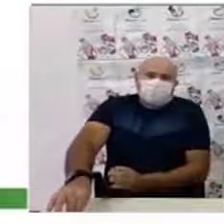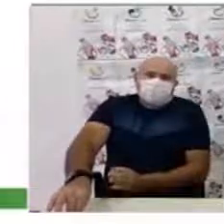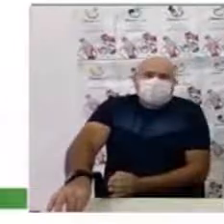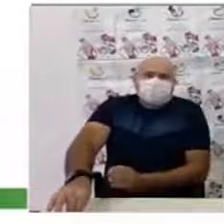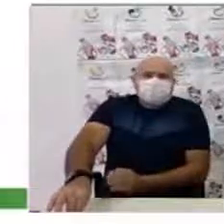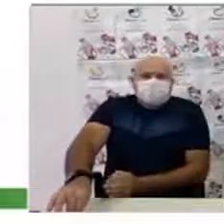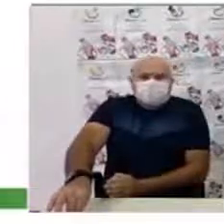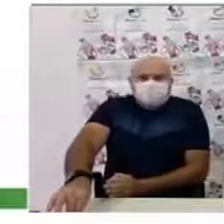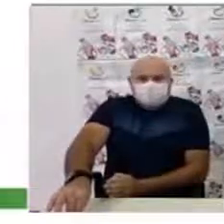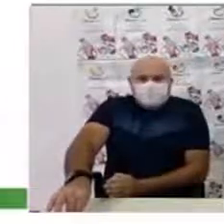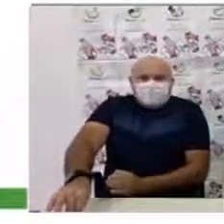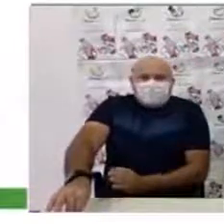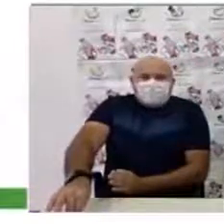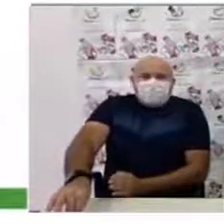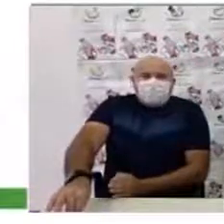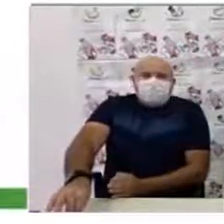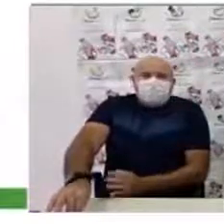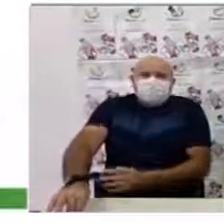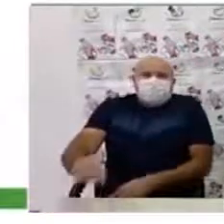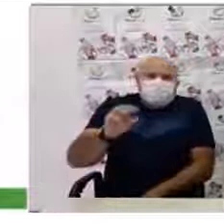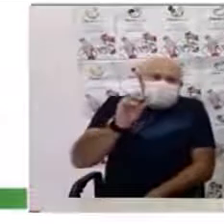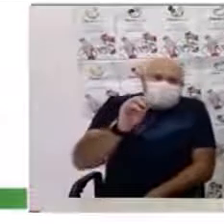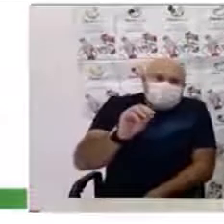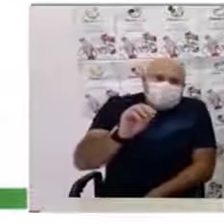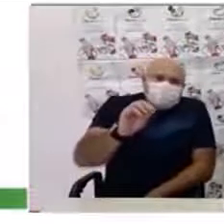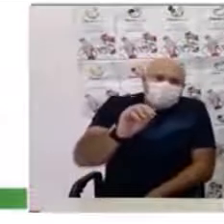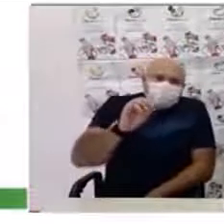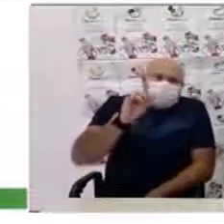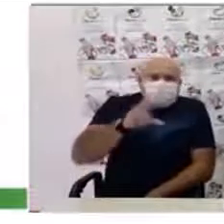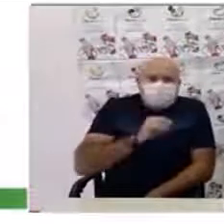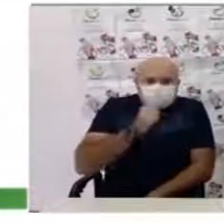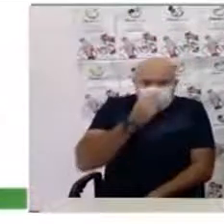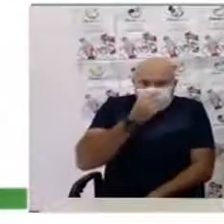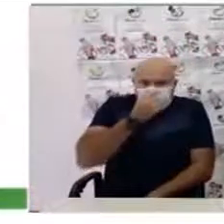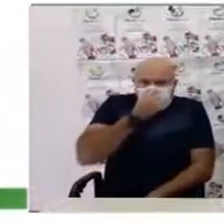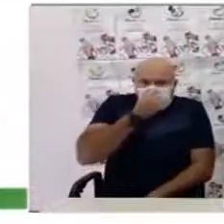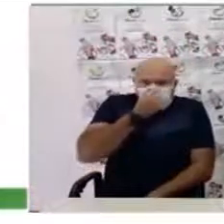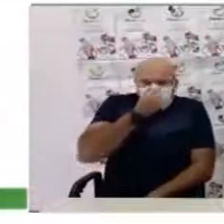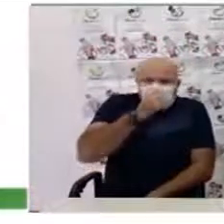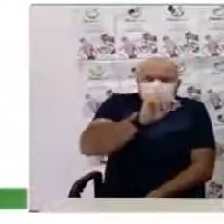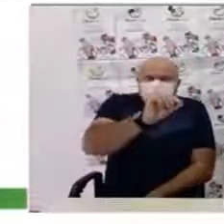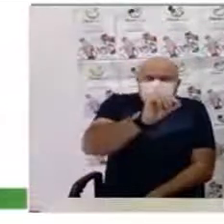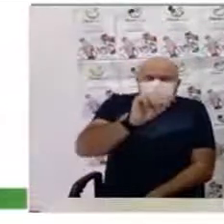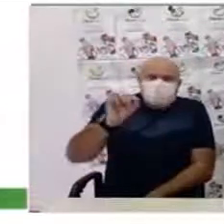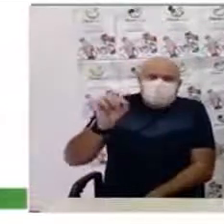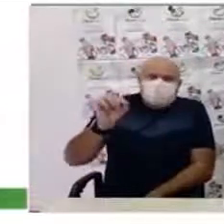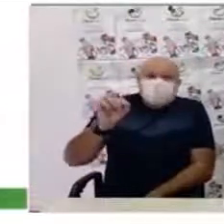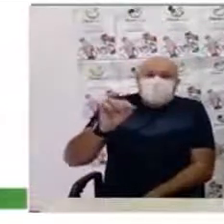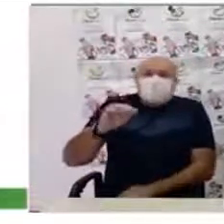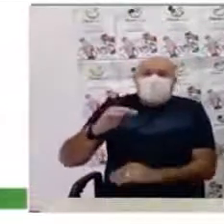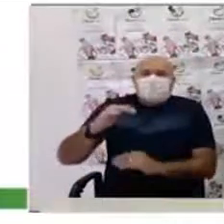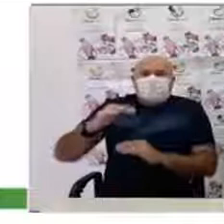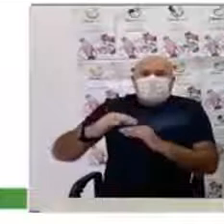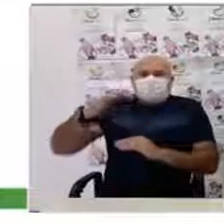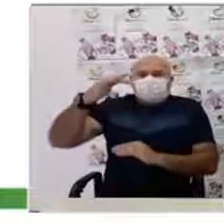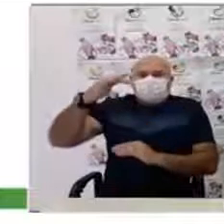São feixes de elétrons. Então, foi o que aconteceu. Dentro dessa ampola, ele colocou um gás e observou esse feixe luminoso. Quando